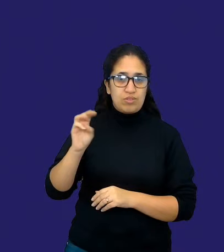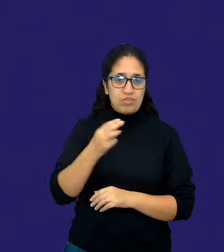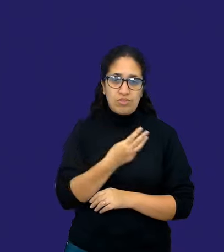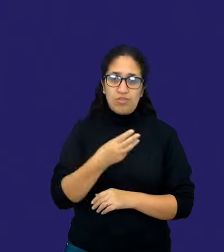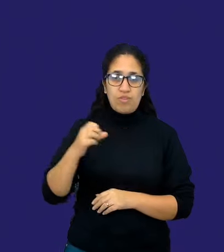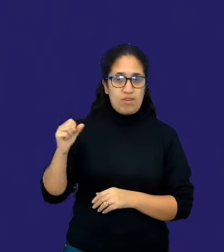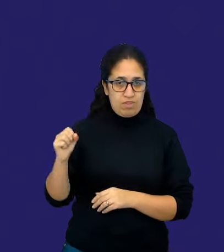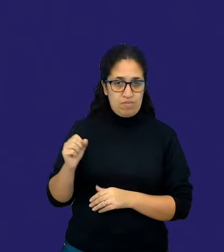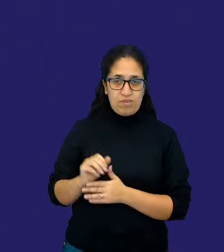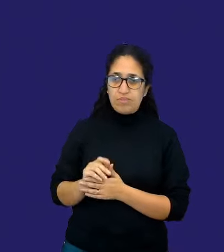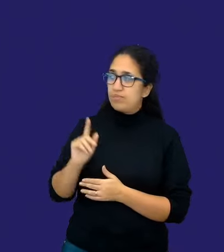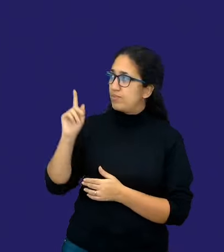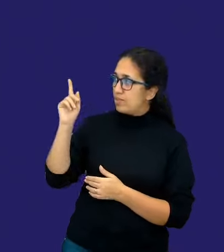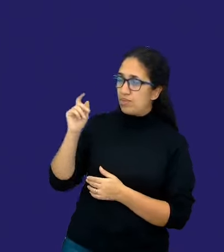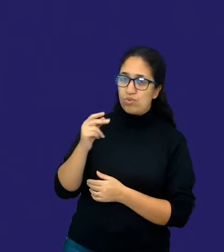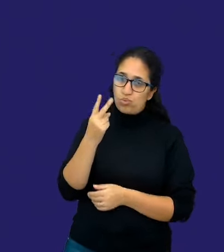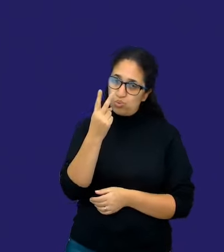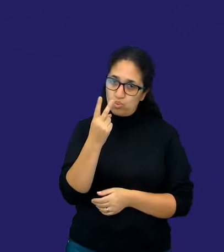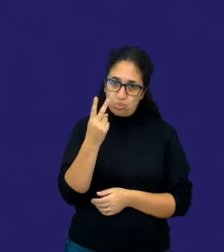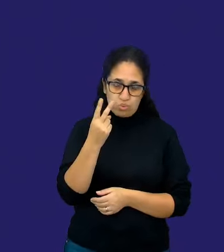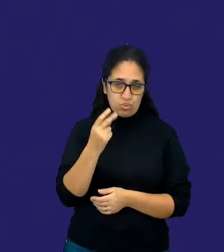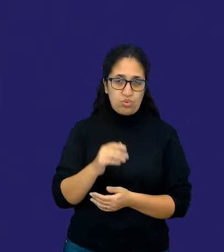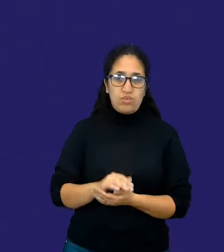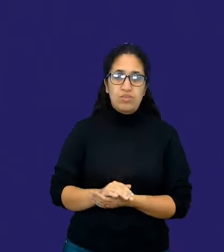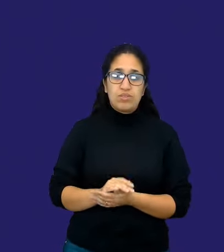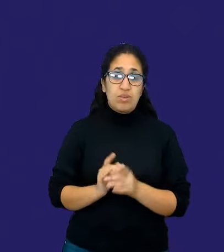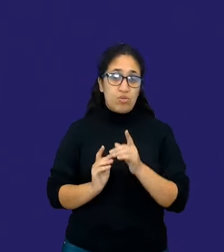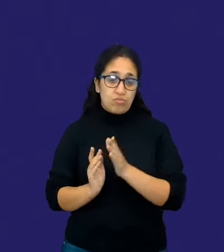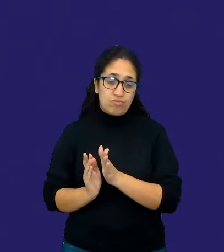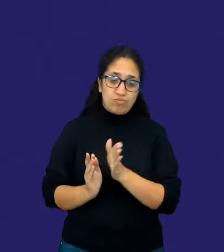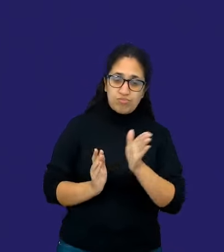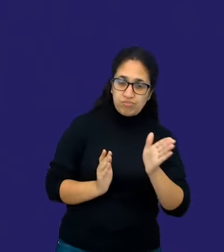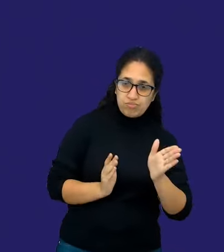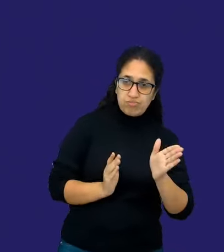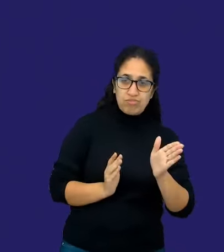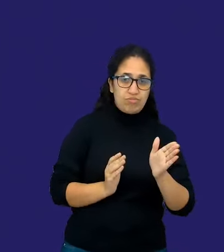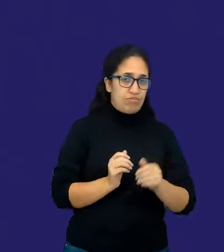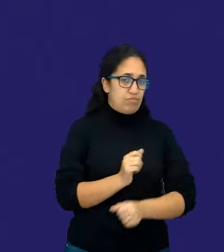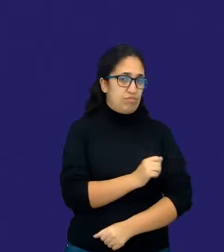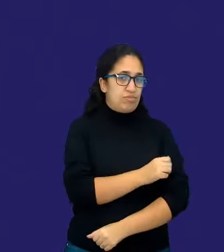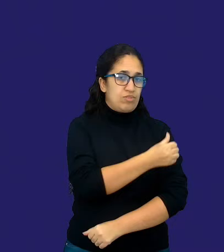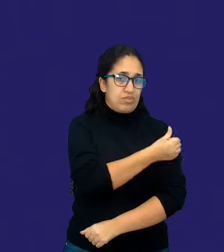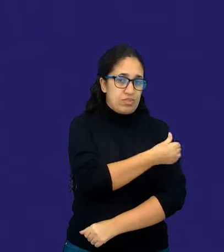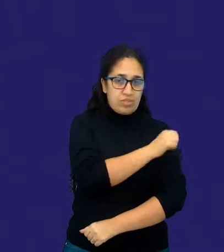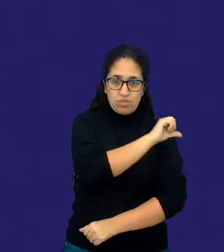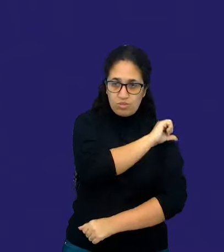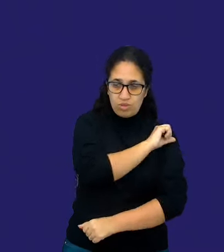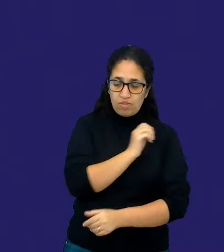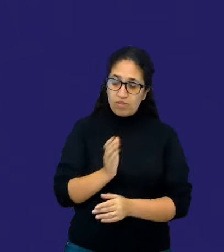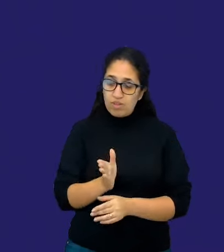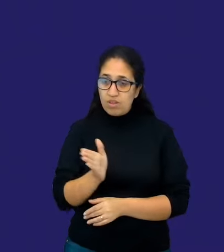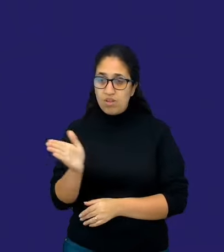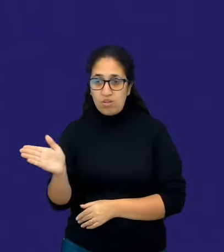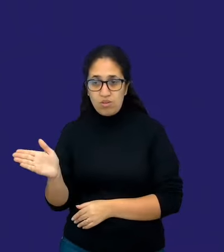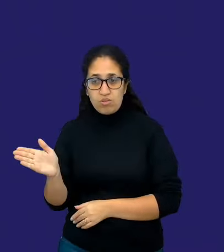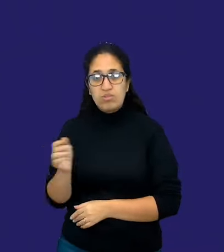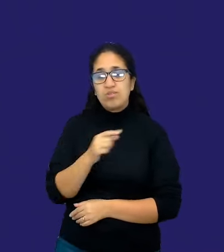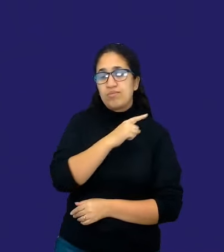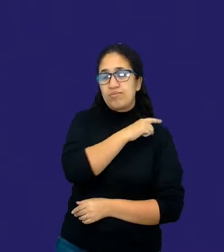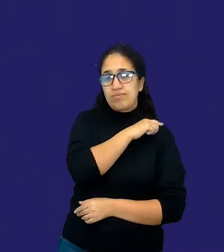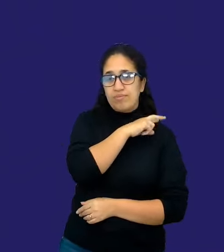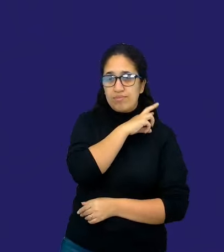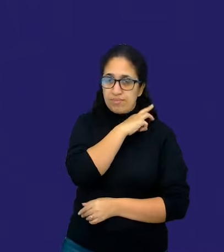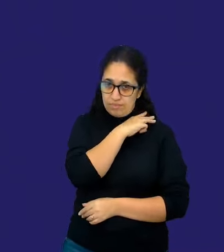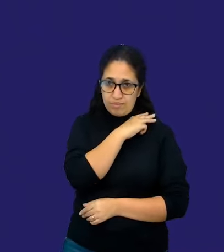IFAP. São dois endereços, um direcionado para os anos finais do ensino fundamental e outro para o